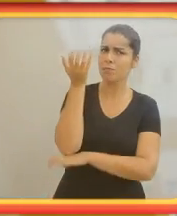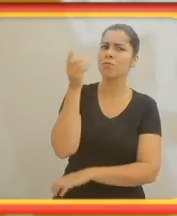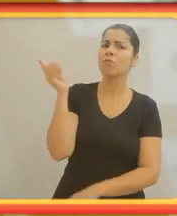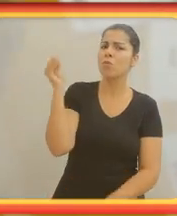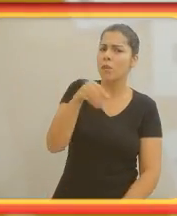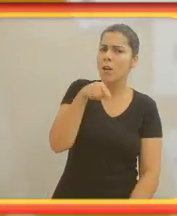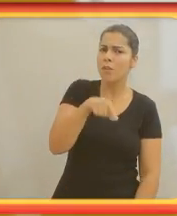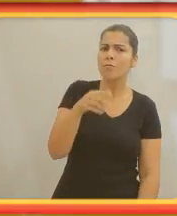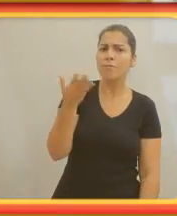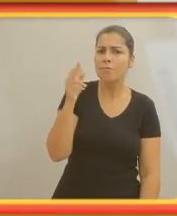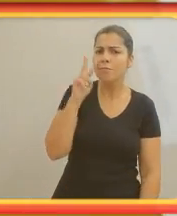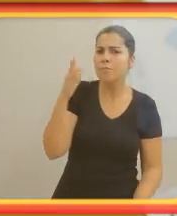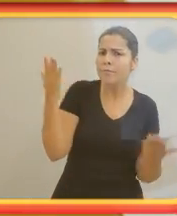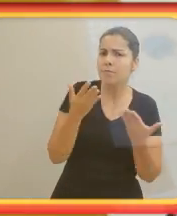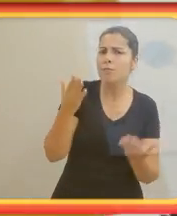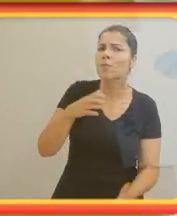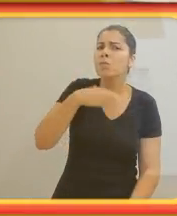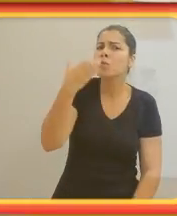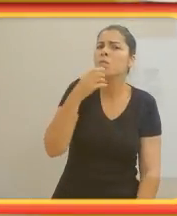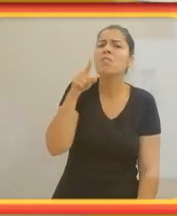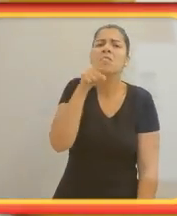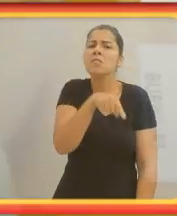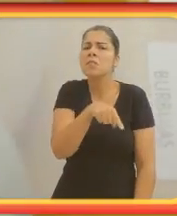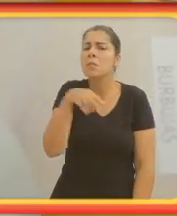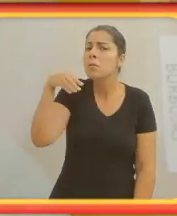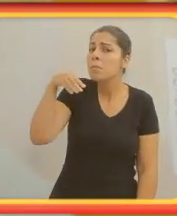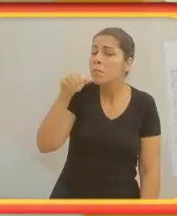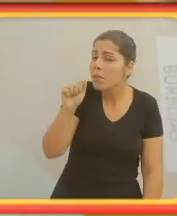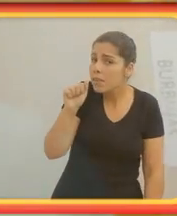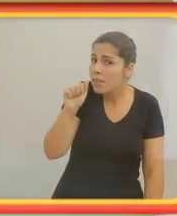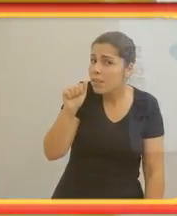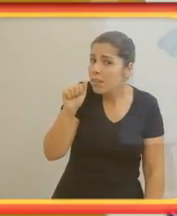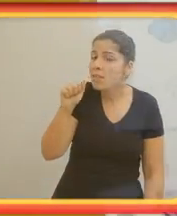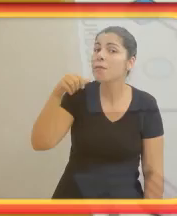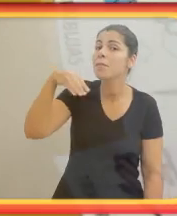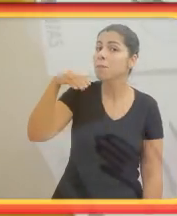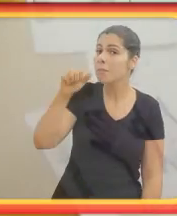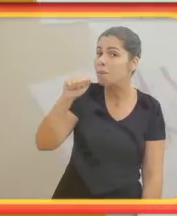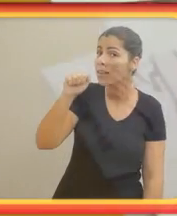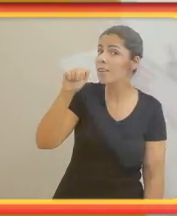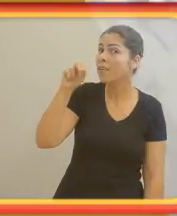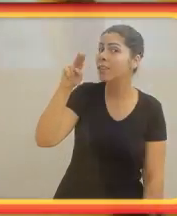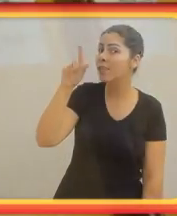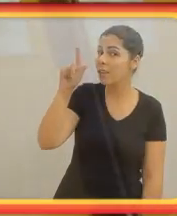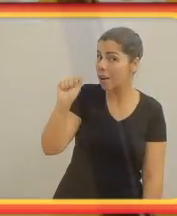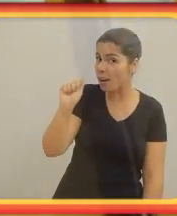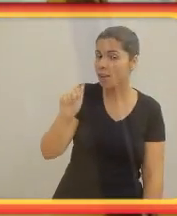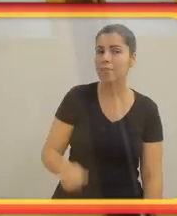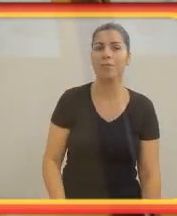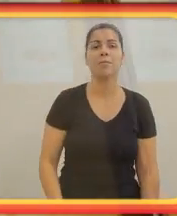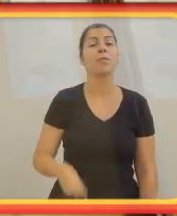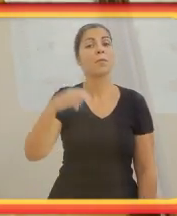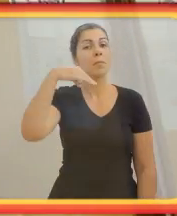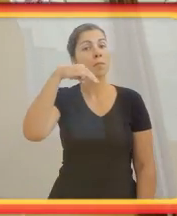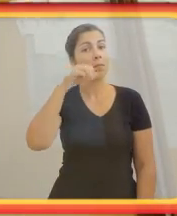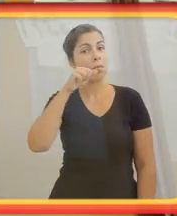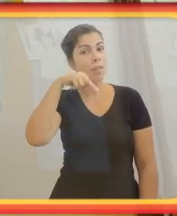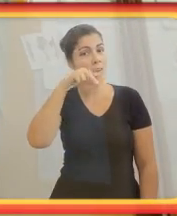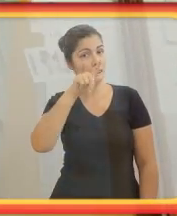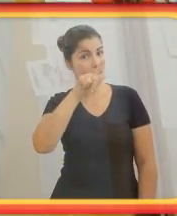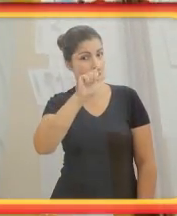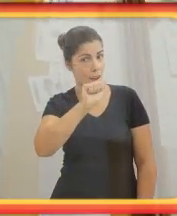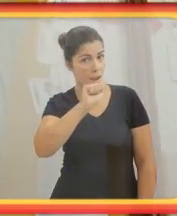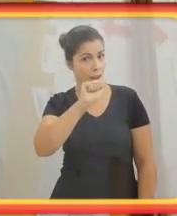bem, abacaxi. Pinha. Coloque aqui. Cola a figura em um papel. Vamos ver agora. Que fruta é esta? Vamos